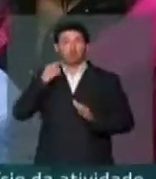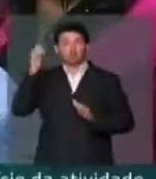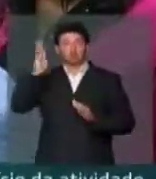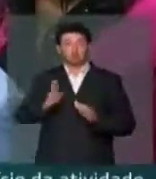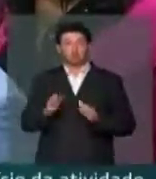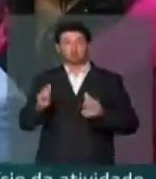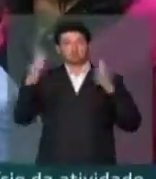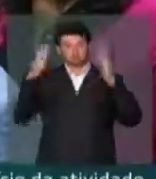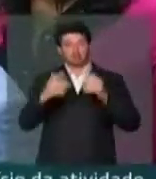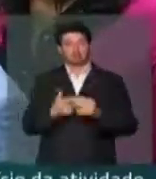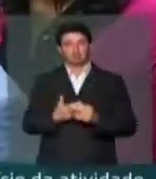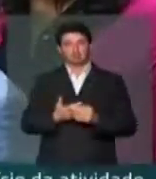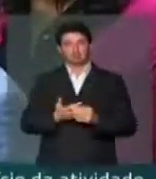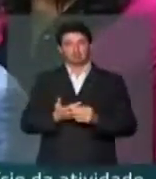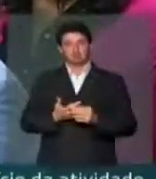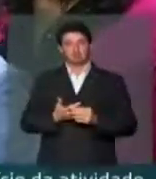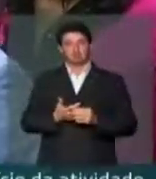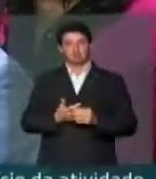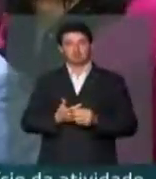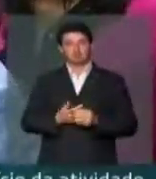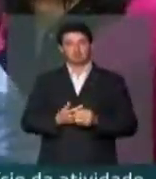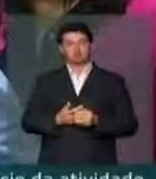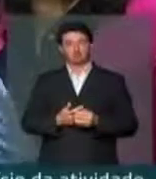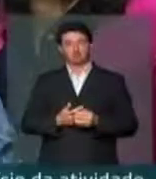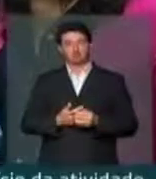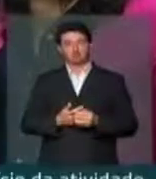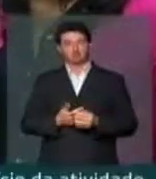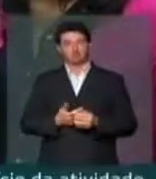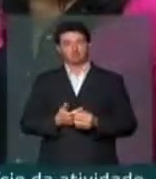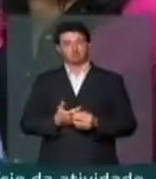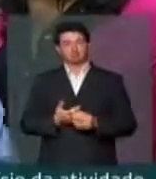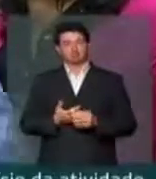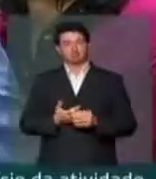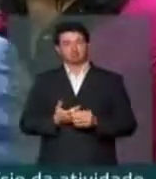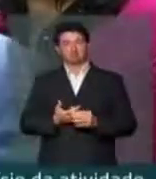Brasil. Parabéns aos lotéricos. Justiça reposta. Praz.